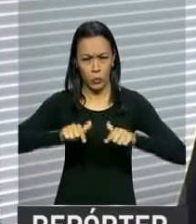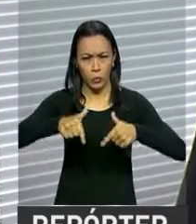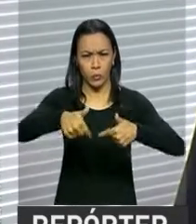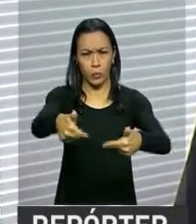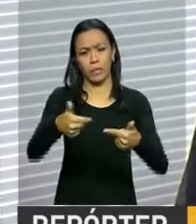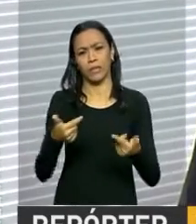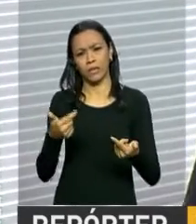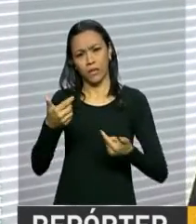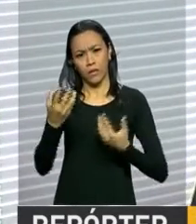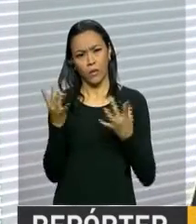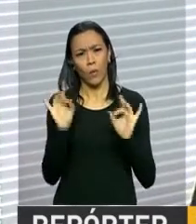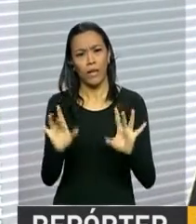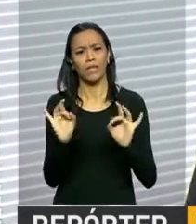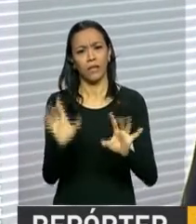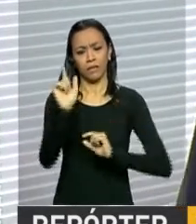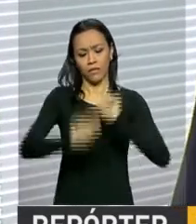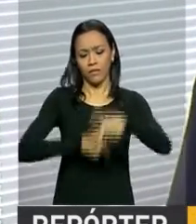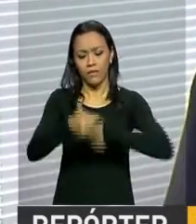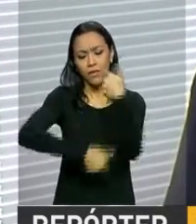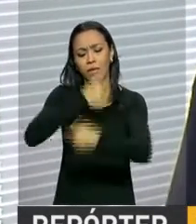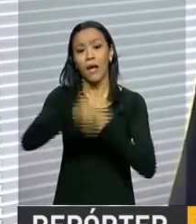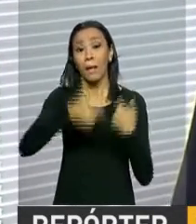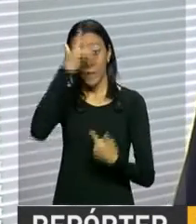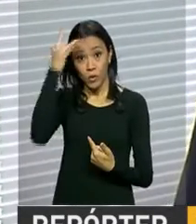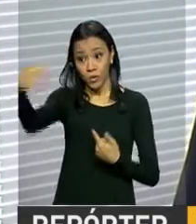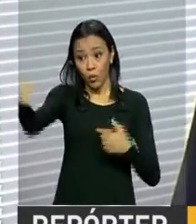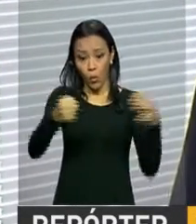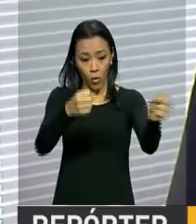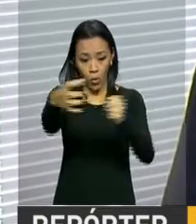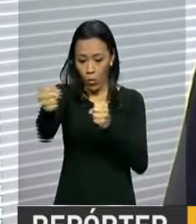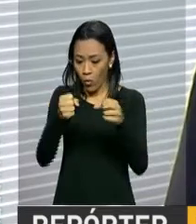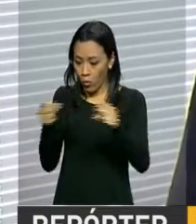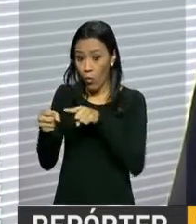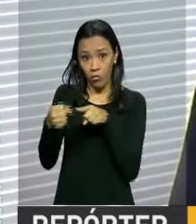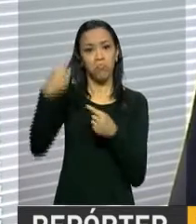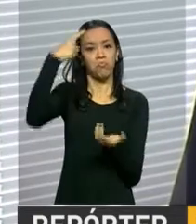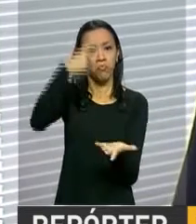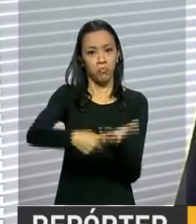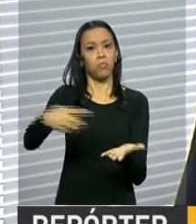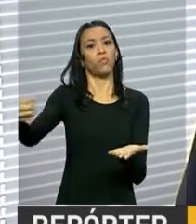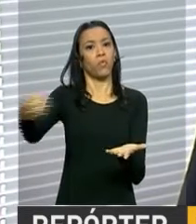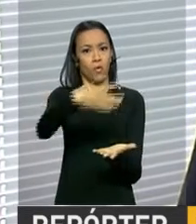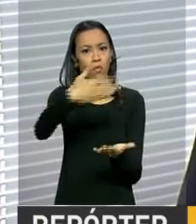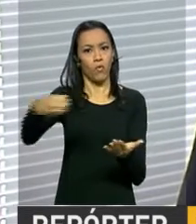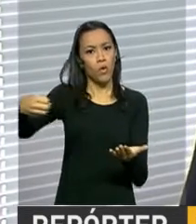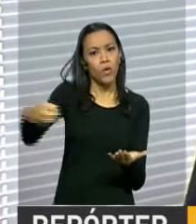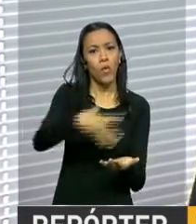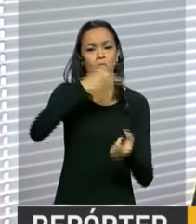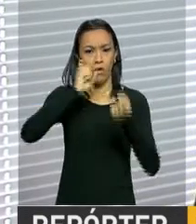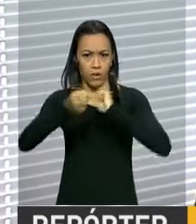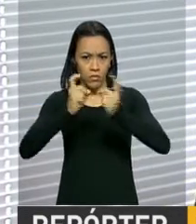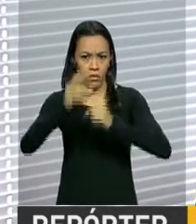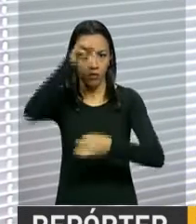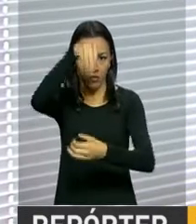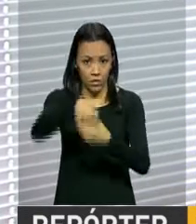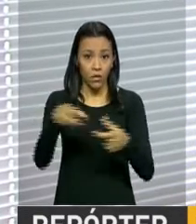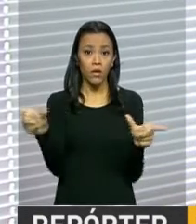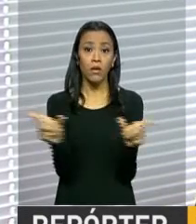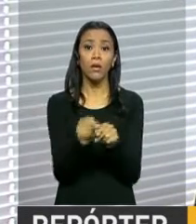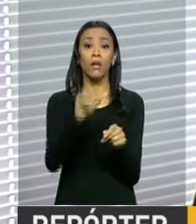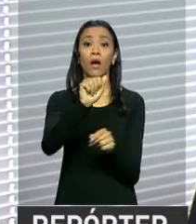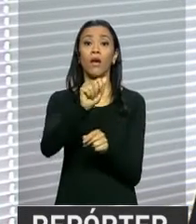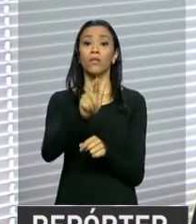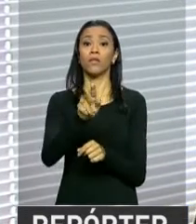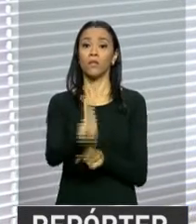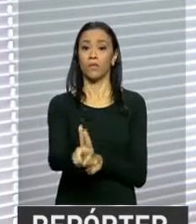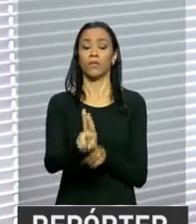nos trabalhos, são pessoas que assumem compromissos com a nova gestão e que sabem o ritmo